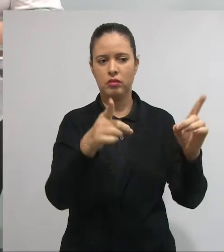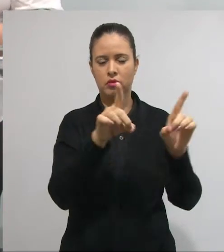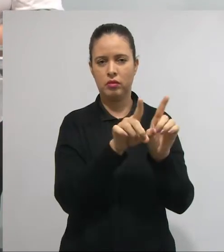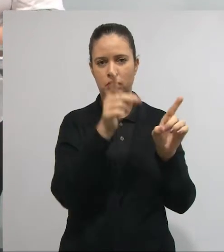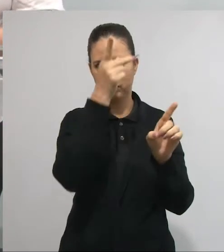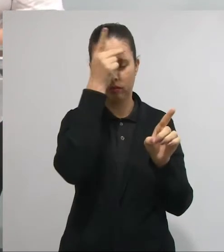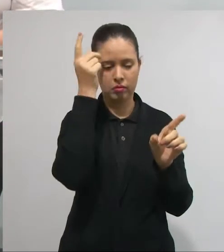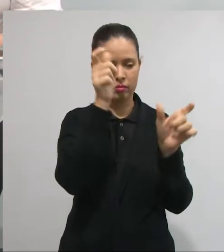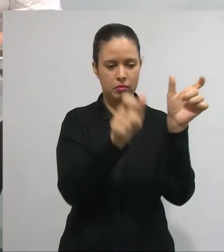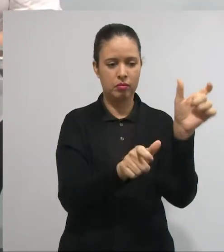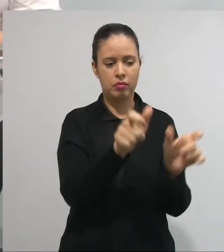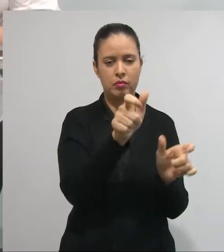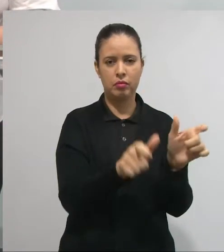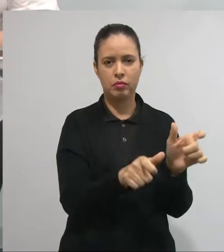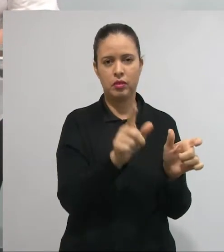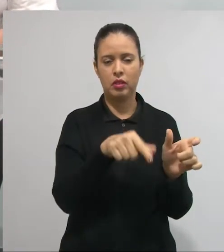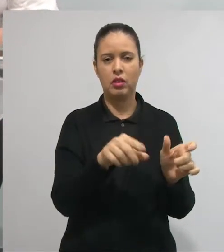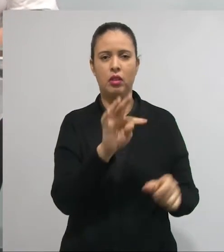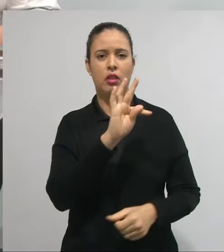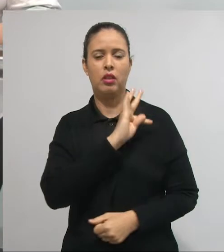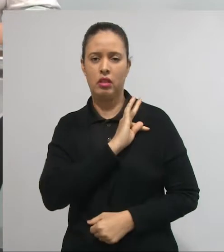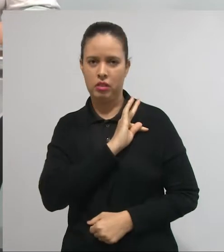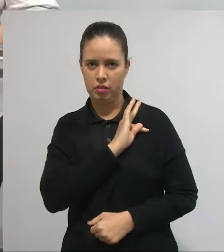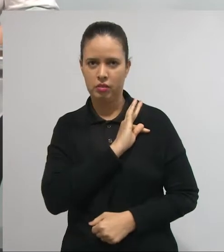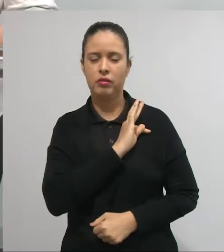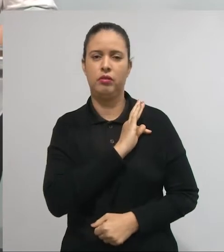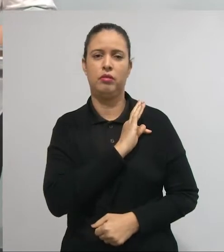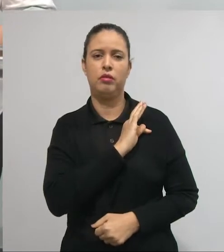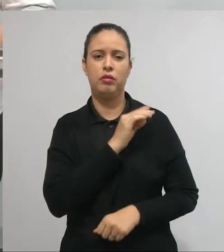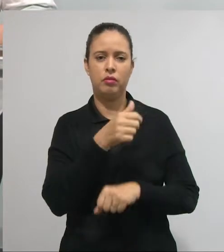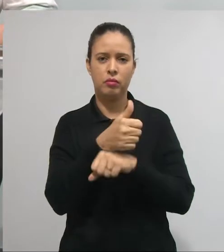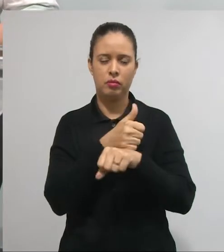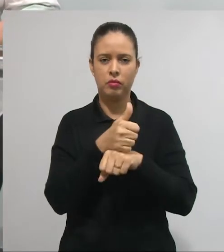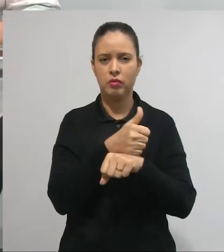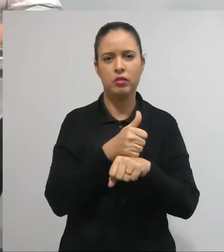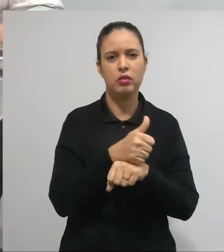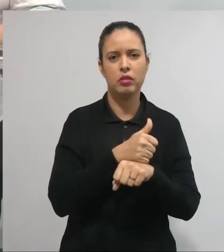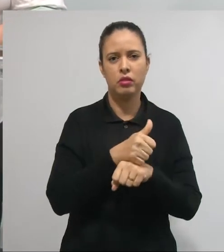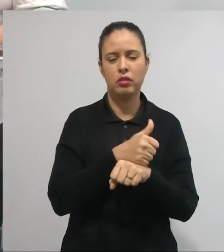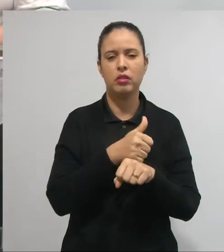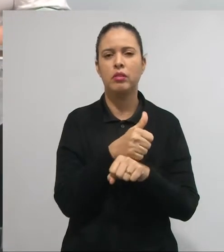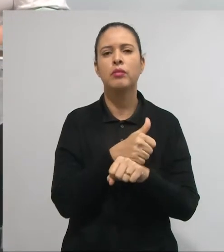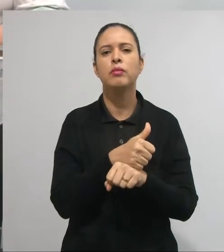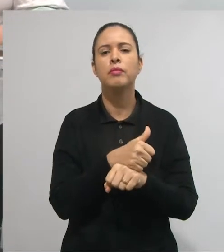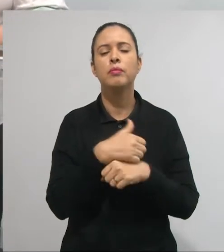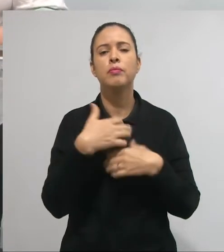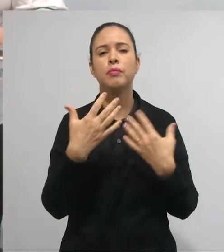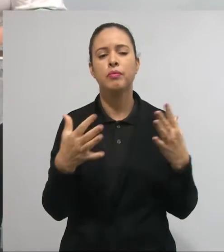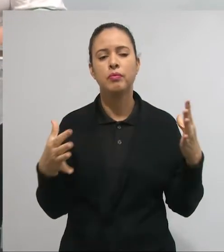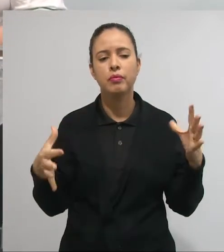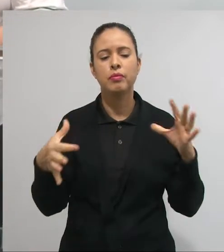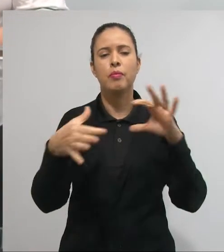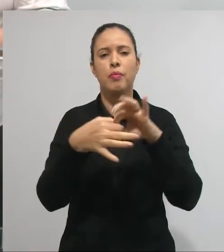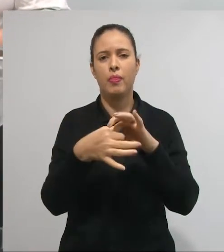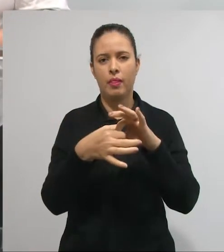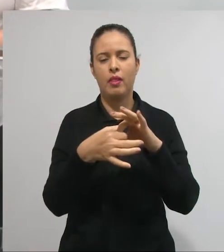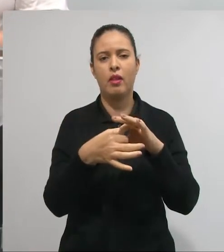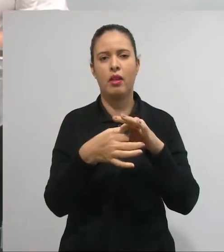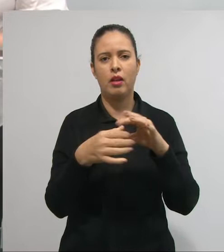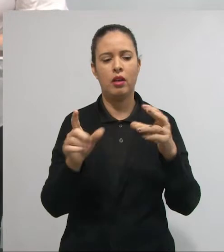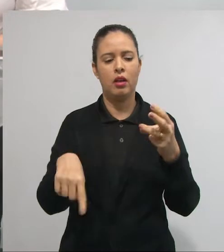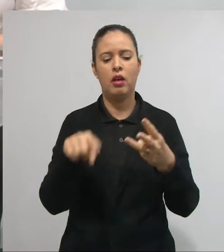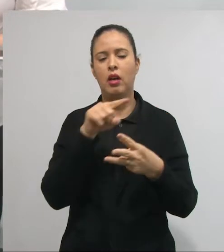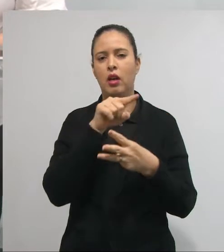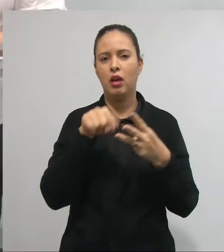ser visto como um setor mais técnico, mais profissional, e aí alinhava as três coisas, a